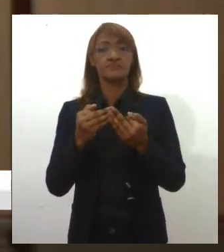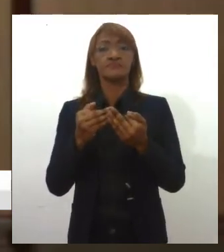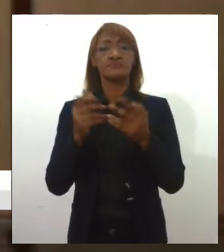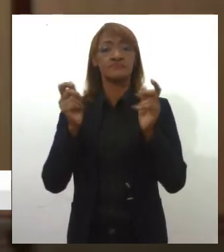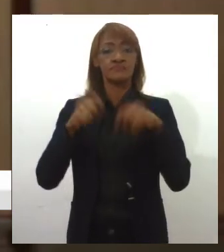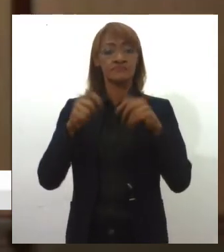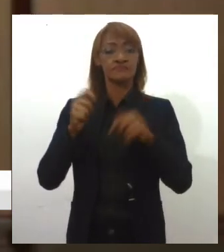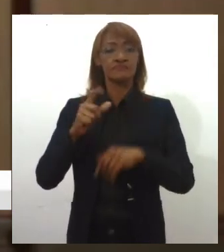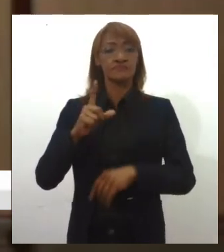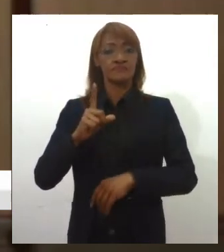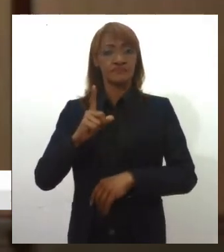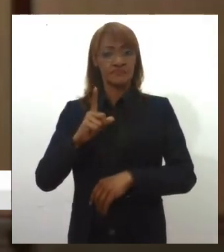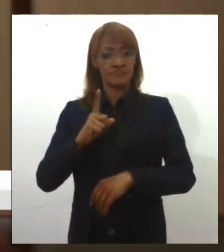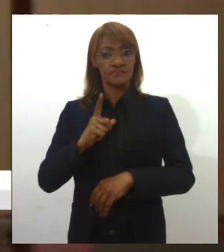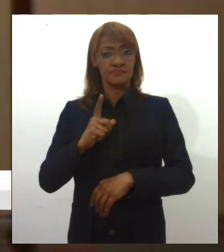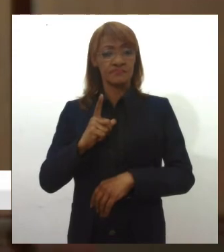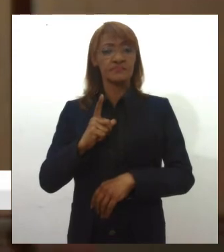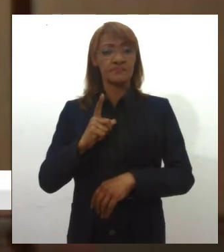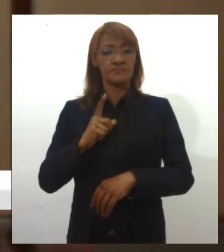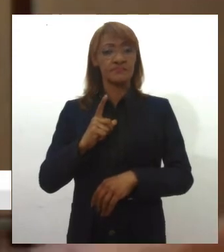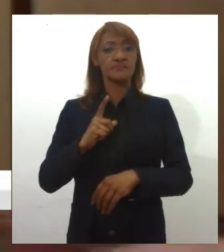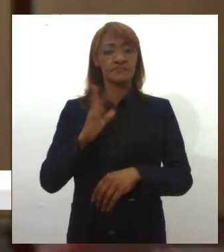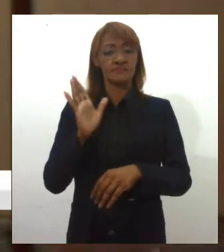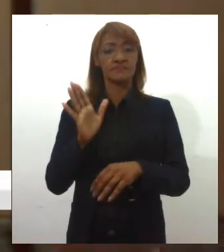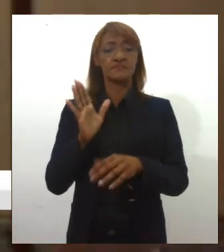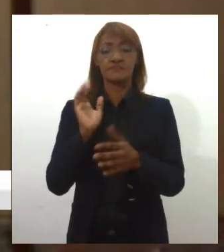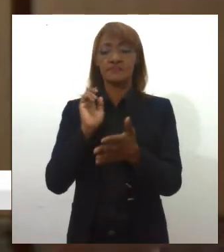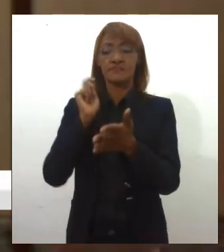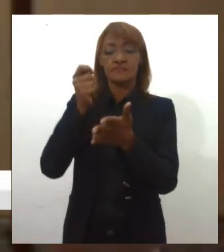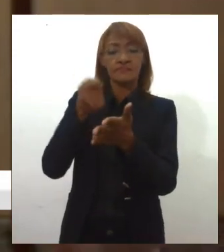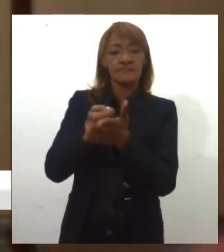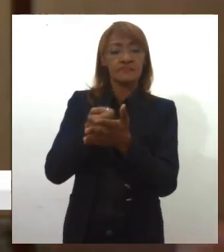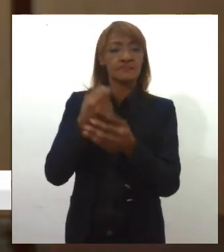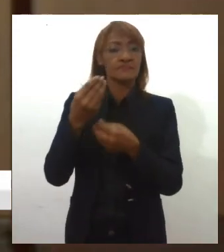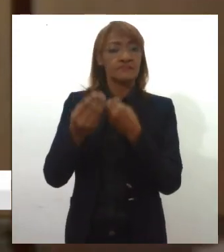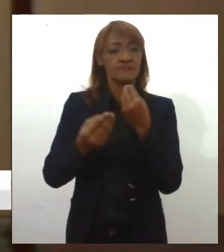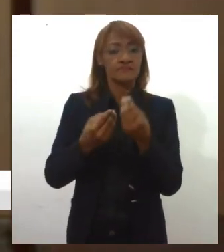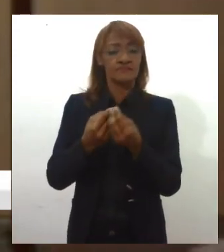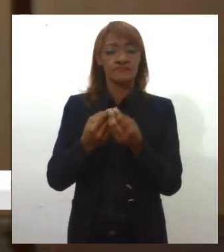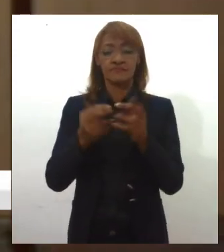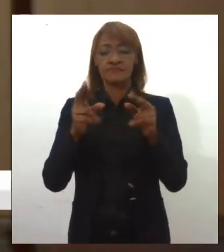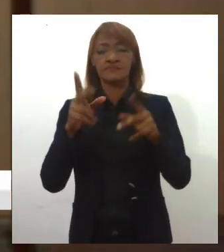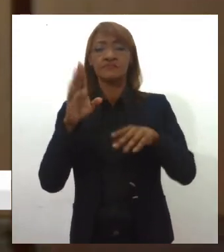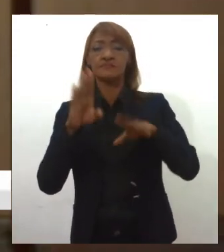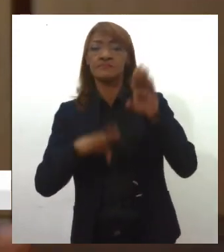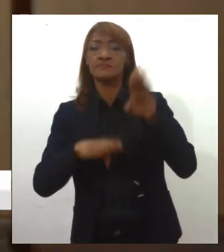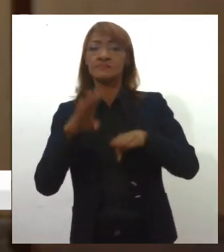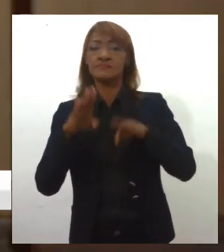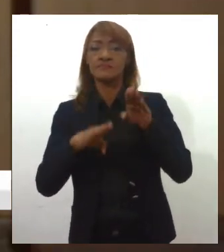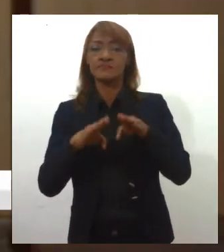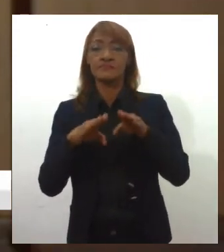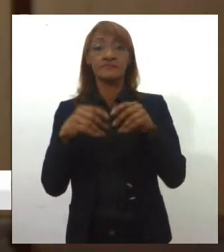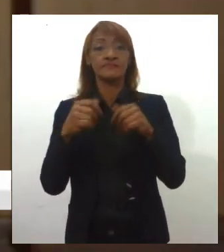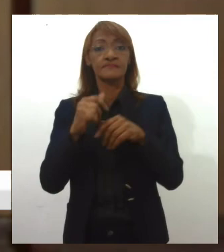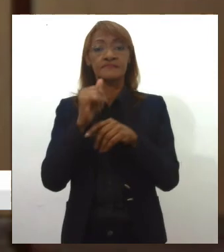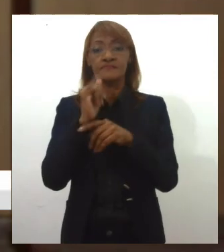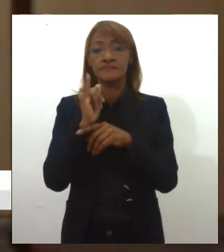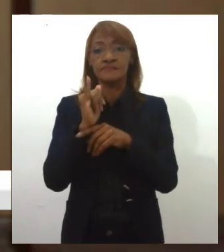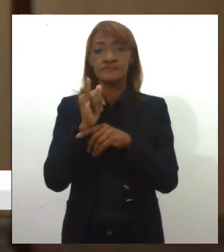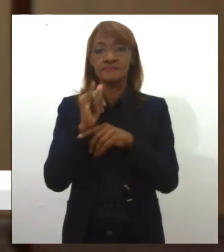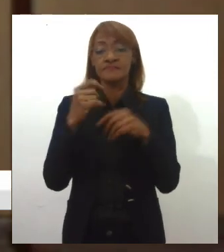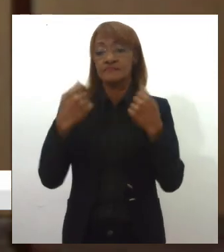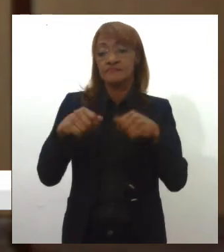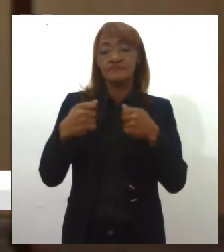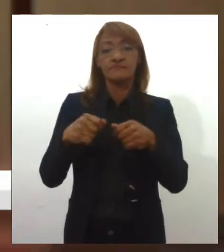de arcar, porque o homeschool, diferente do que se imagina, muitas vezes precisa contar com o apoio de um